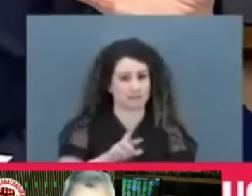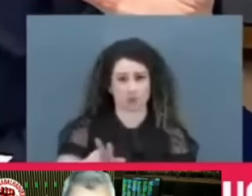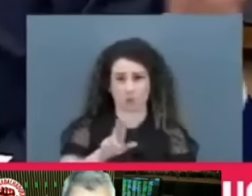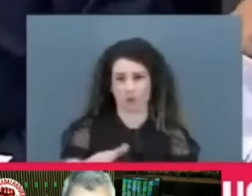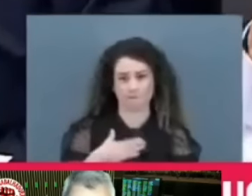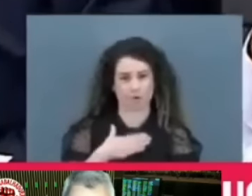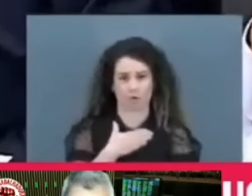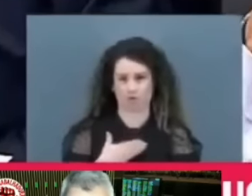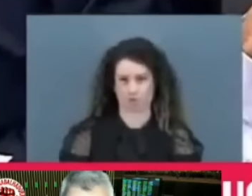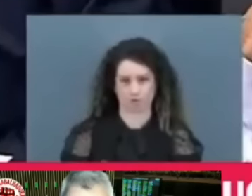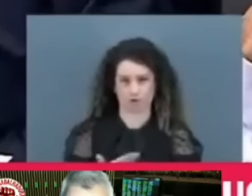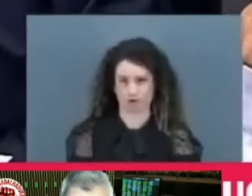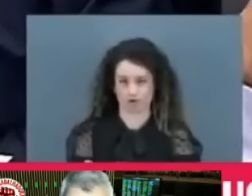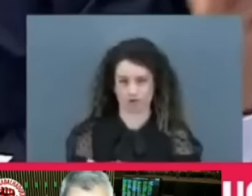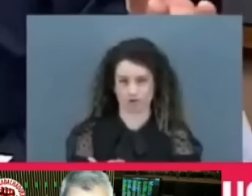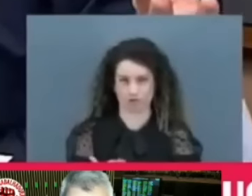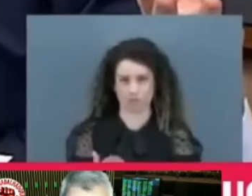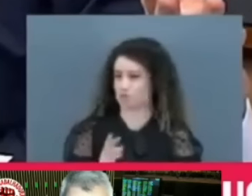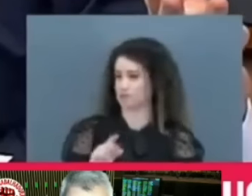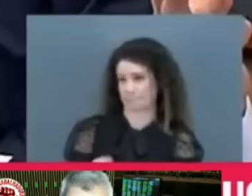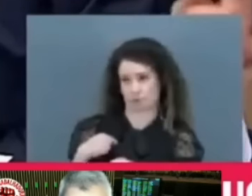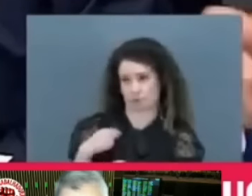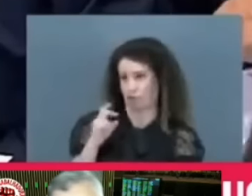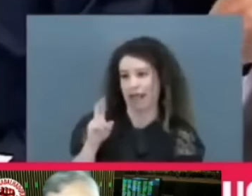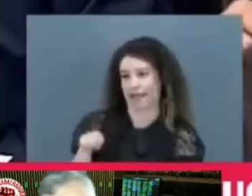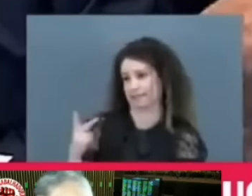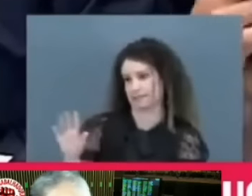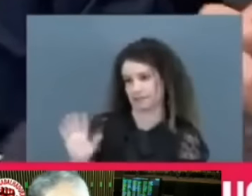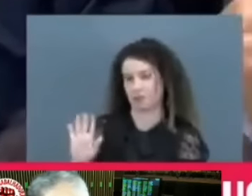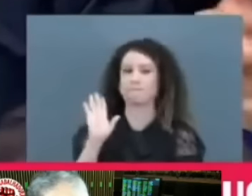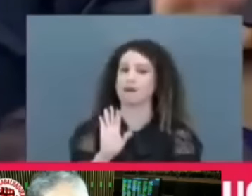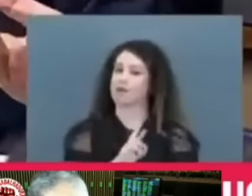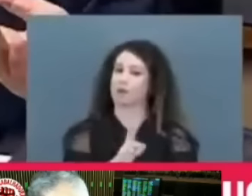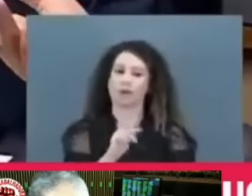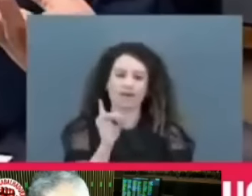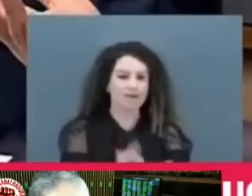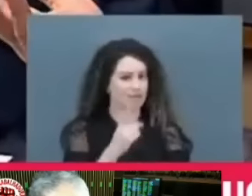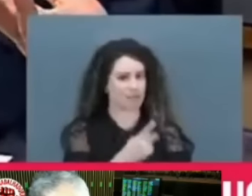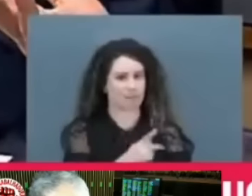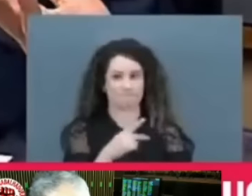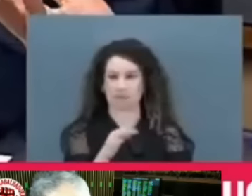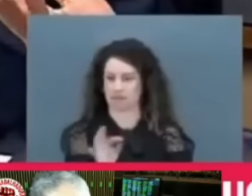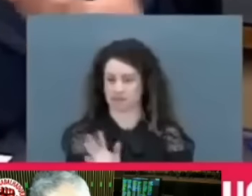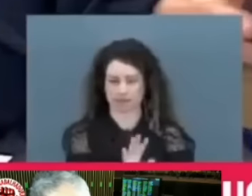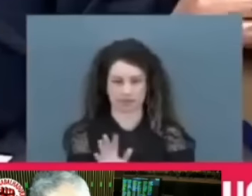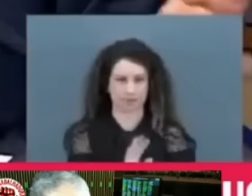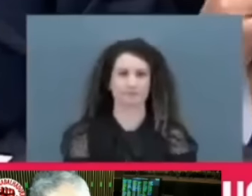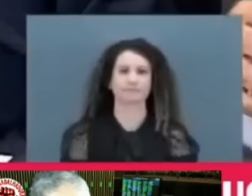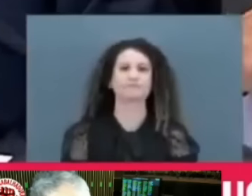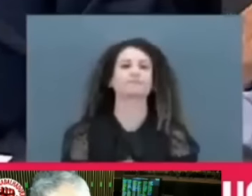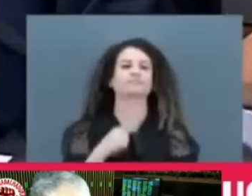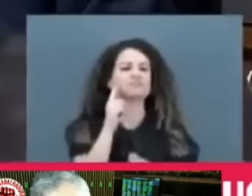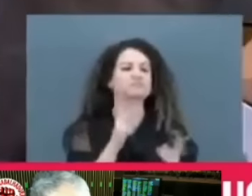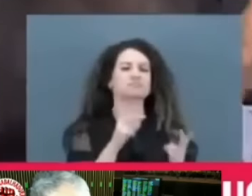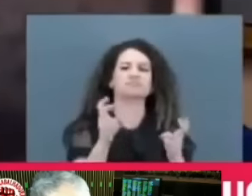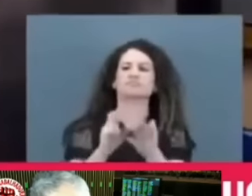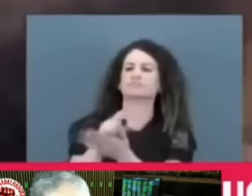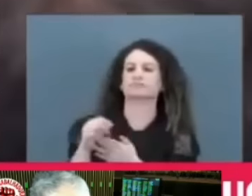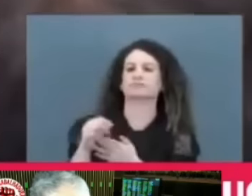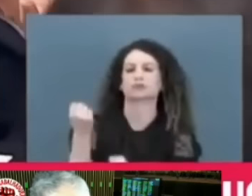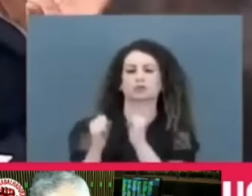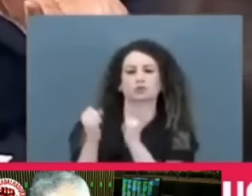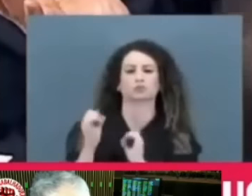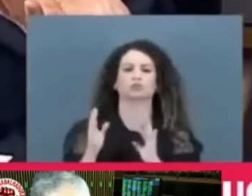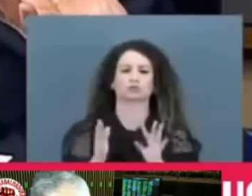seu mas seguramente não foi no do PT ao contrário eu ouvi V sejar em várias Indústrias aqui e o Brasil passar a disputar no cenário